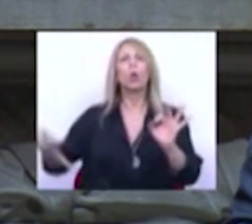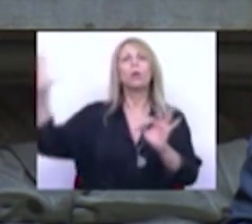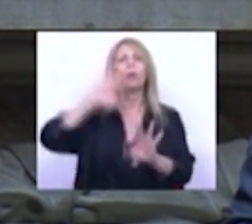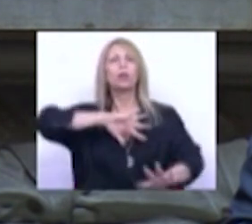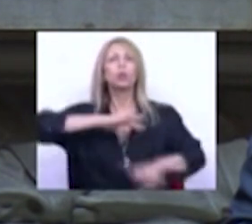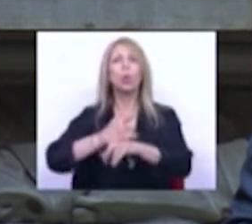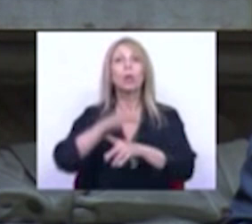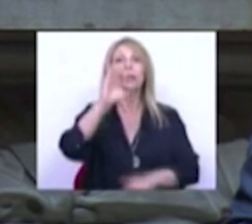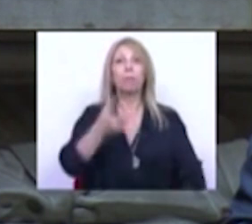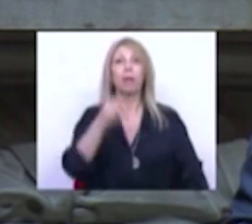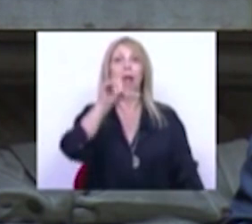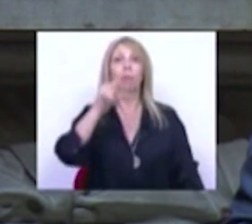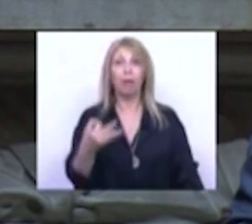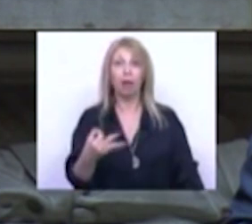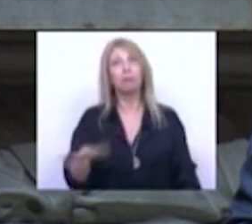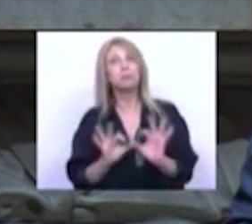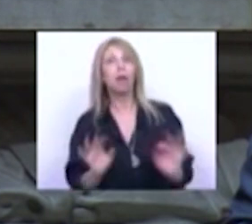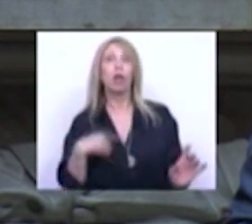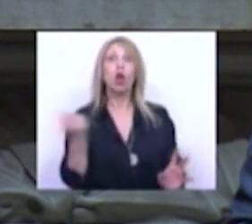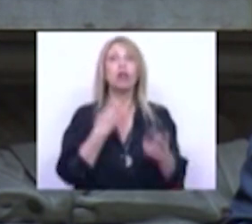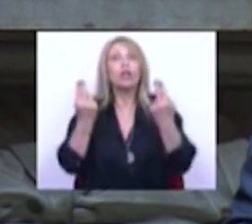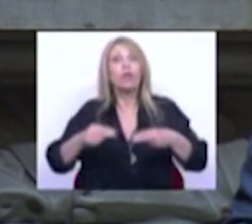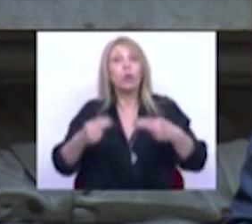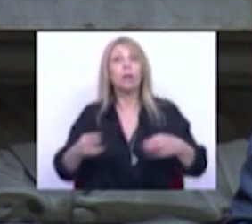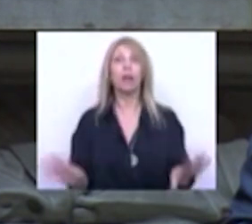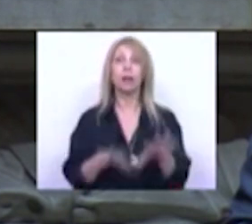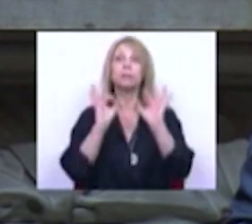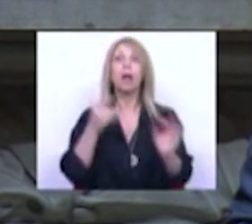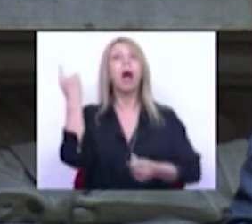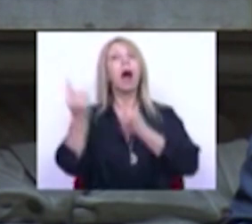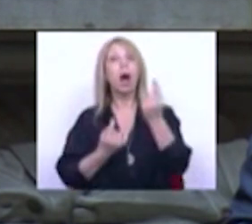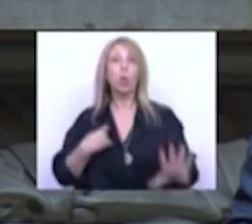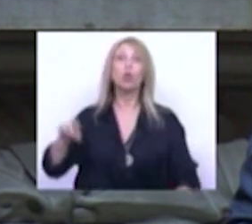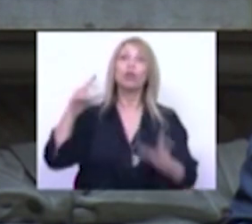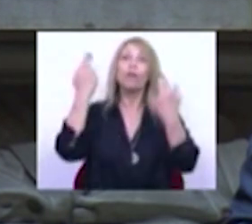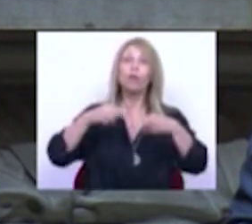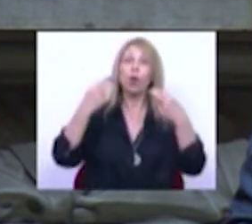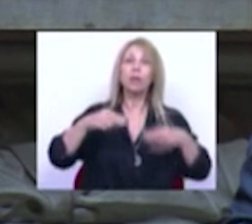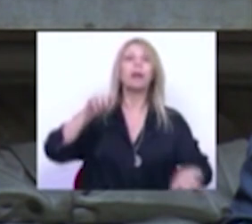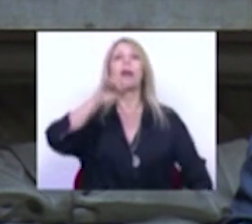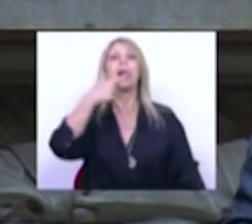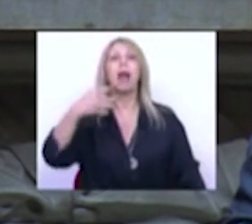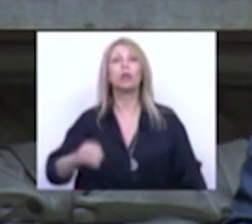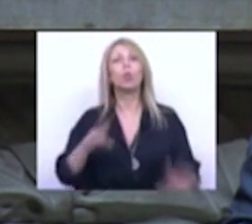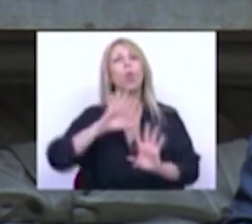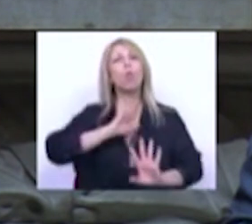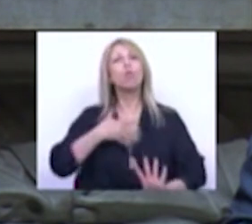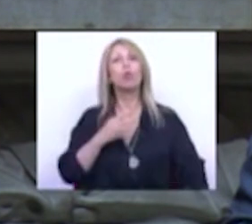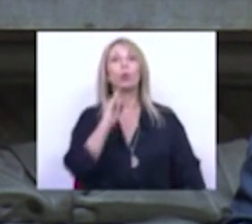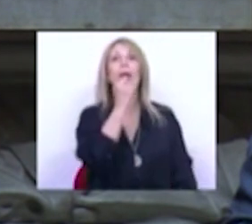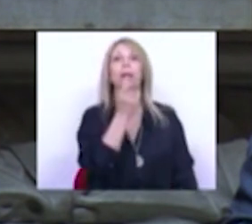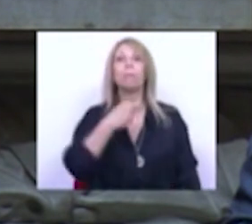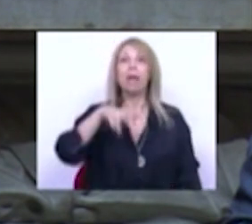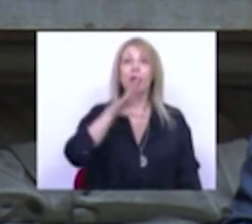Cplp são as nossas fronteiras. Tal como em alguns deles, as fronteiras da NATO ou do mundo ibero-americano são as